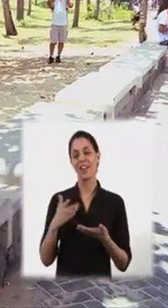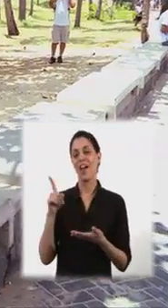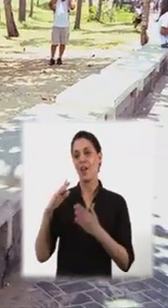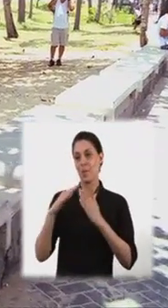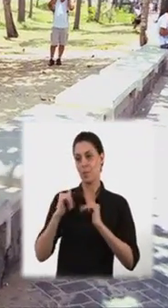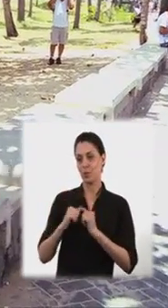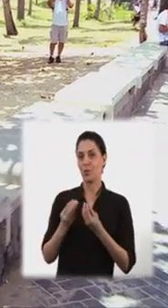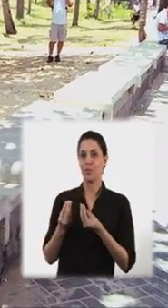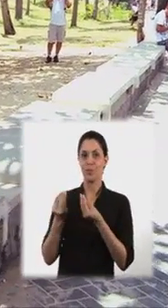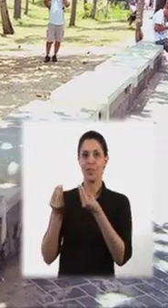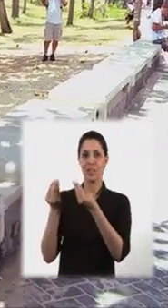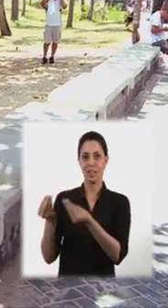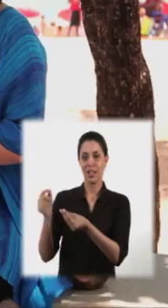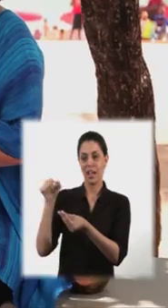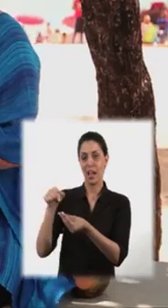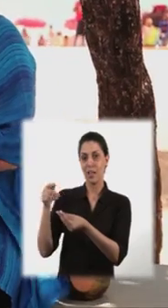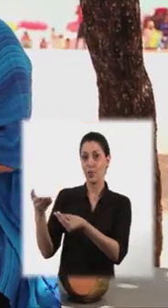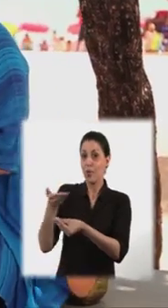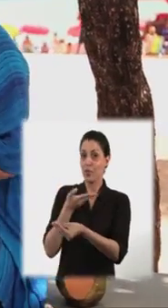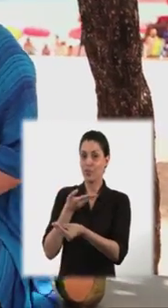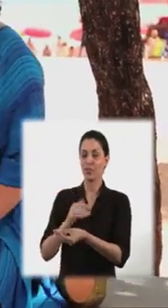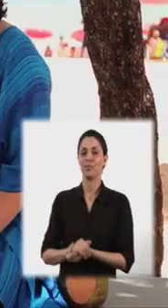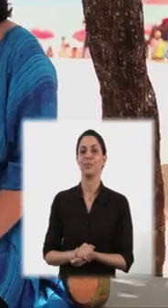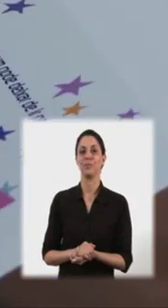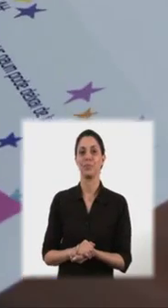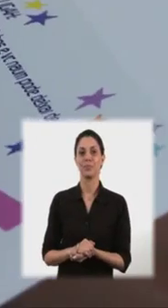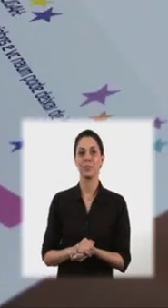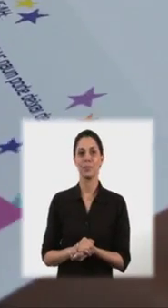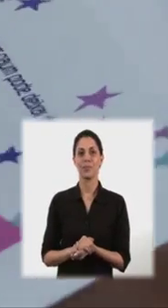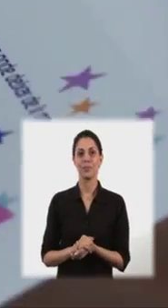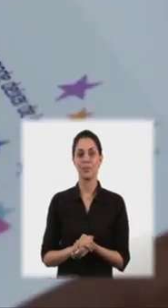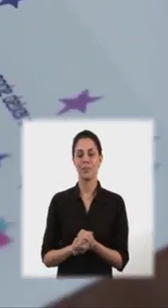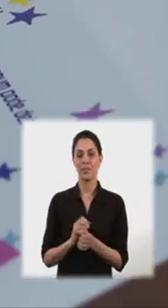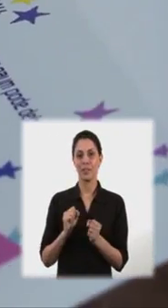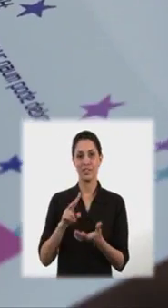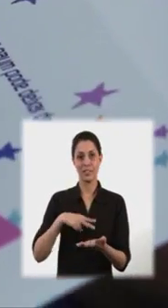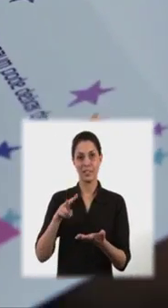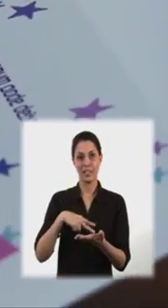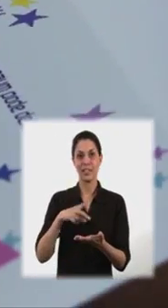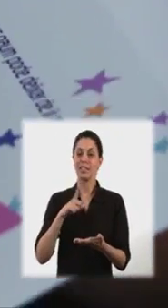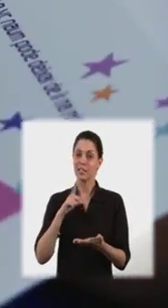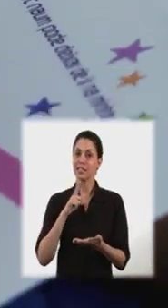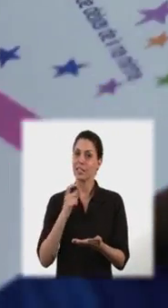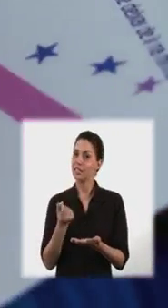deixasse esse convite com você. Legal. Você pode dar uma lidinha? Sim. Porque parece que ele tem umas coisas meio